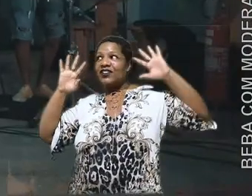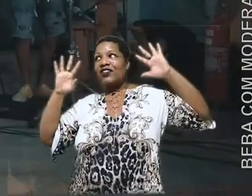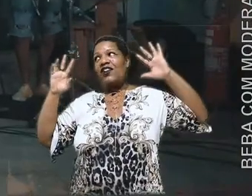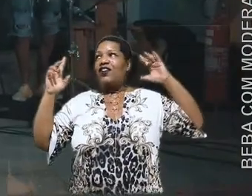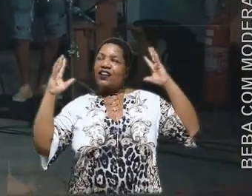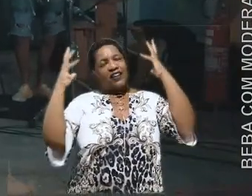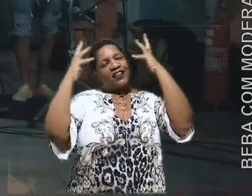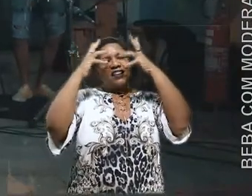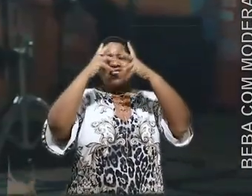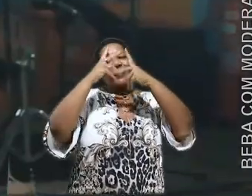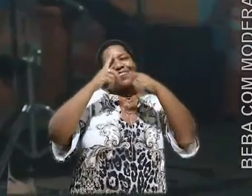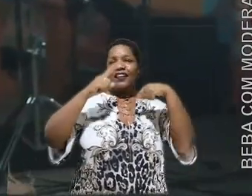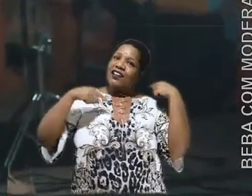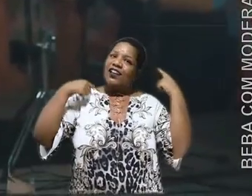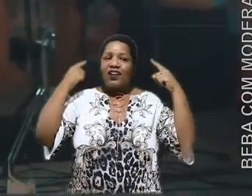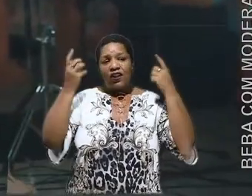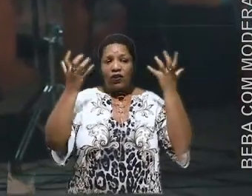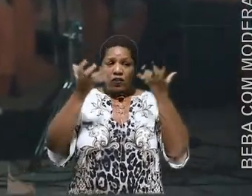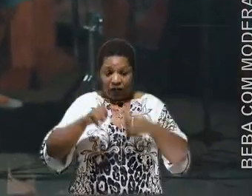quero